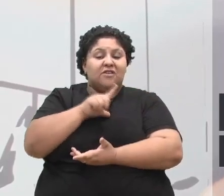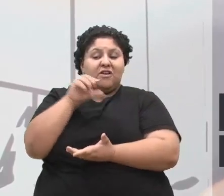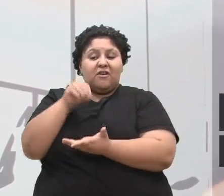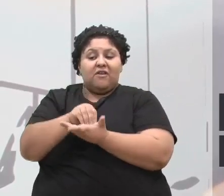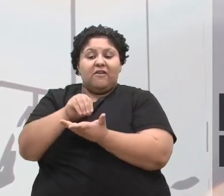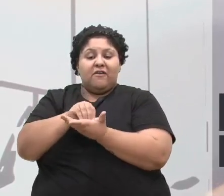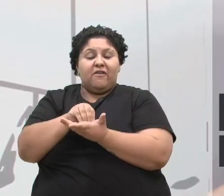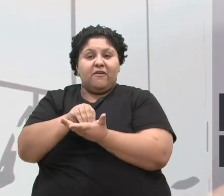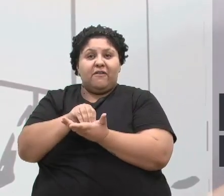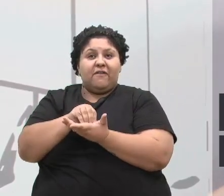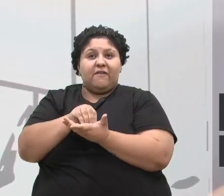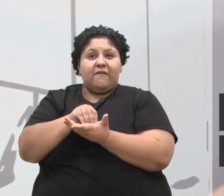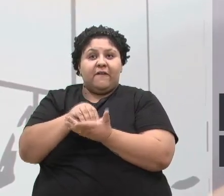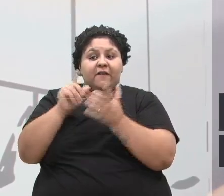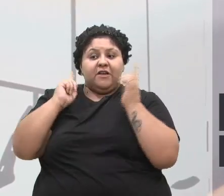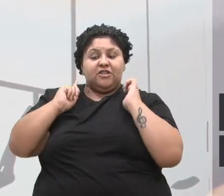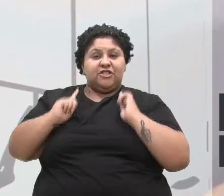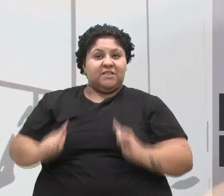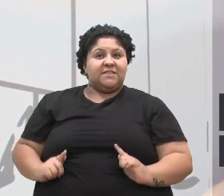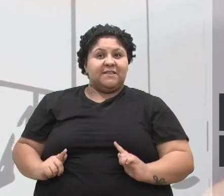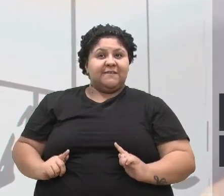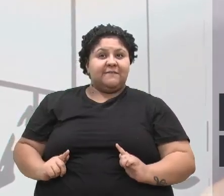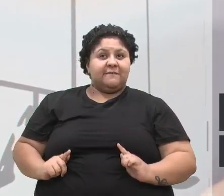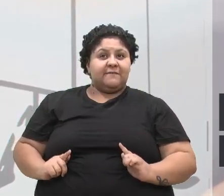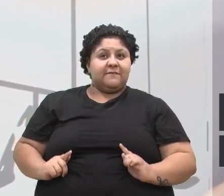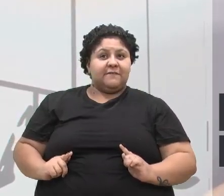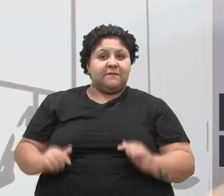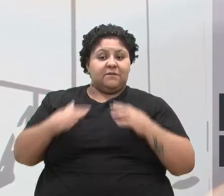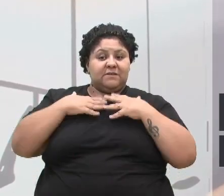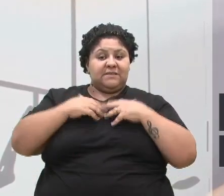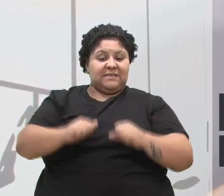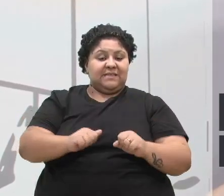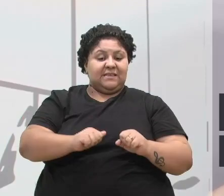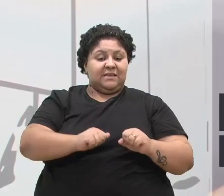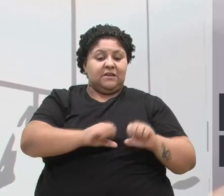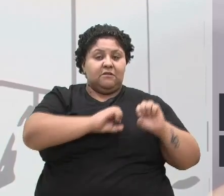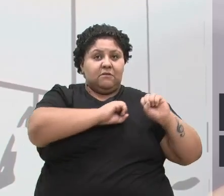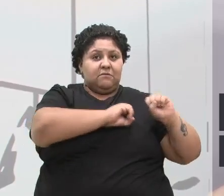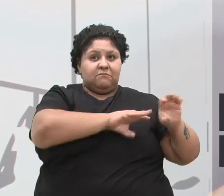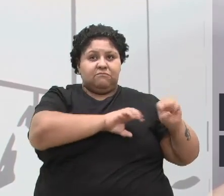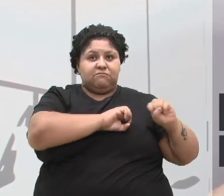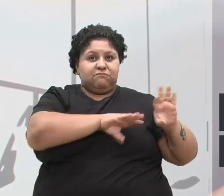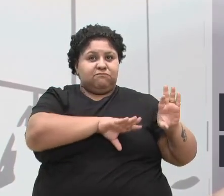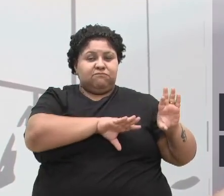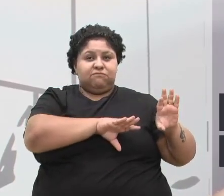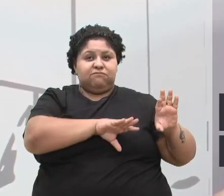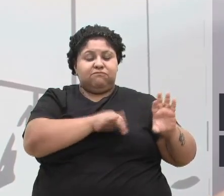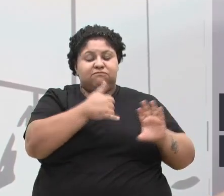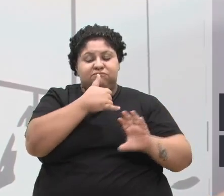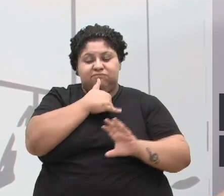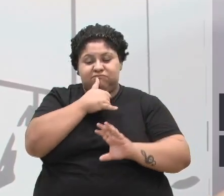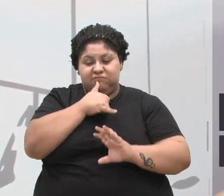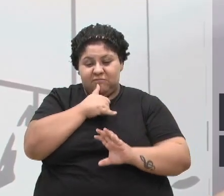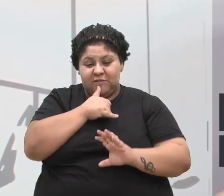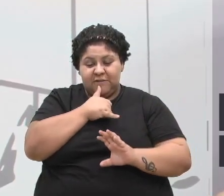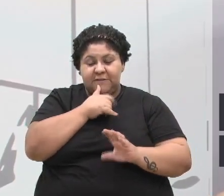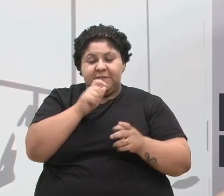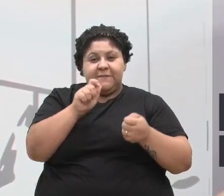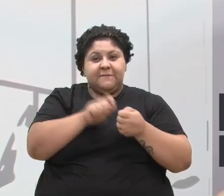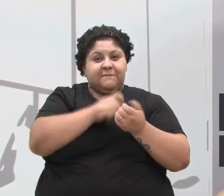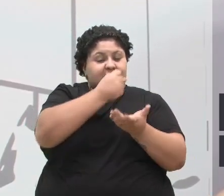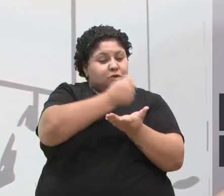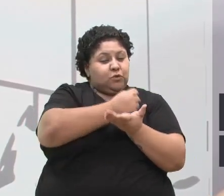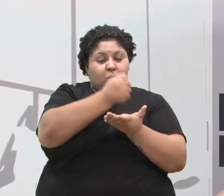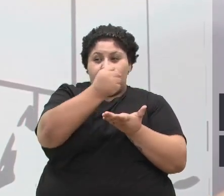falta realmente de gestão da Secretaria de Educação, que deixa a desejar e infelizmente faz alguns contratos que